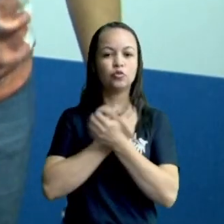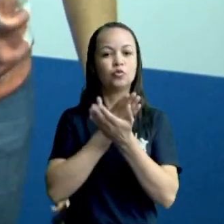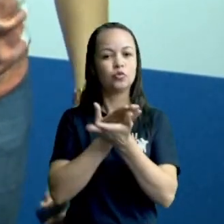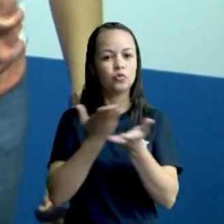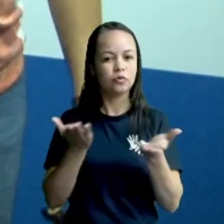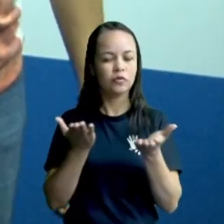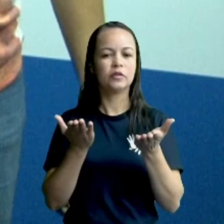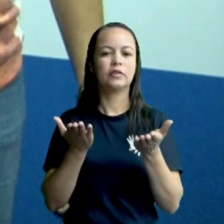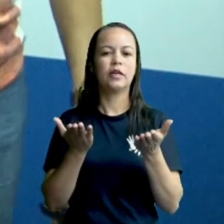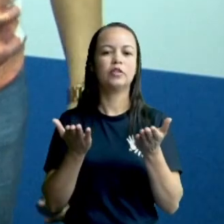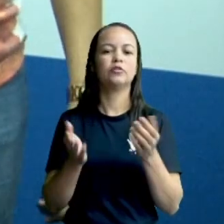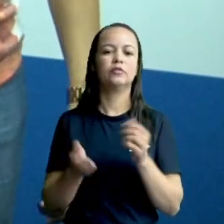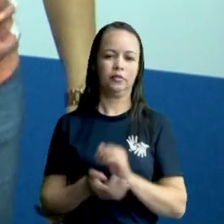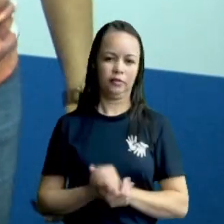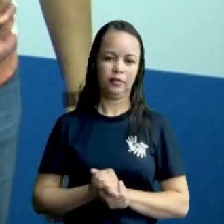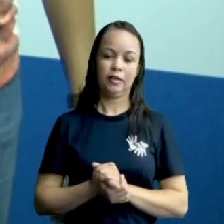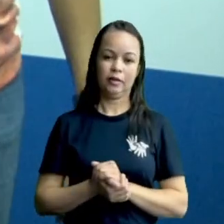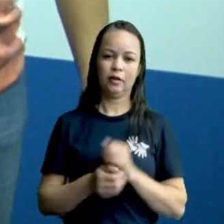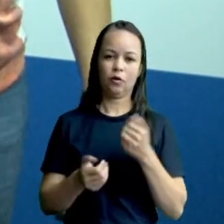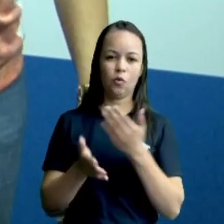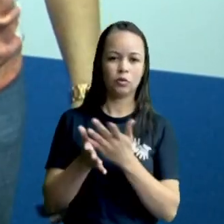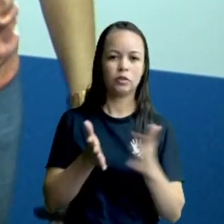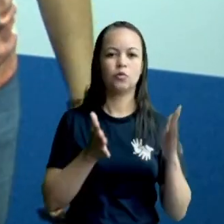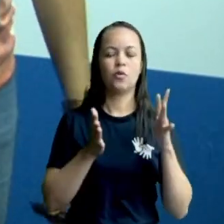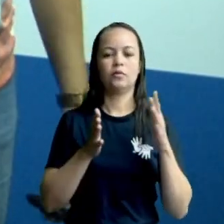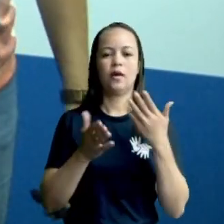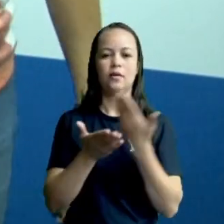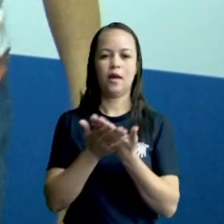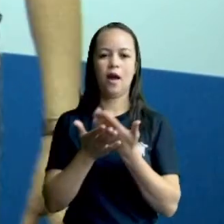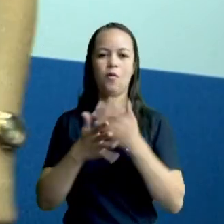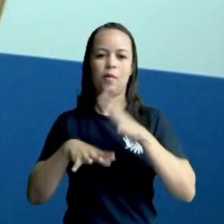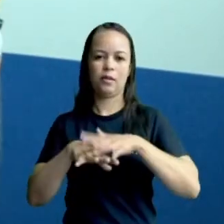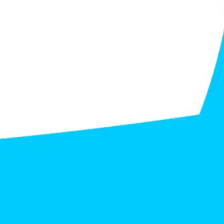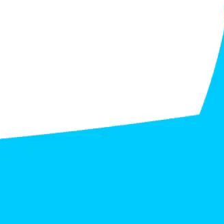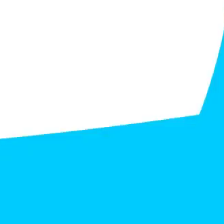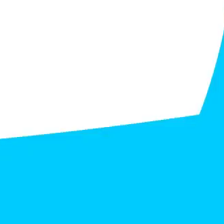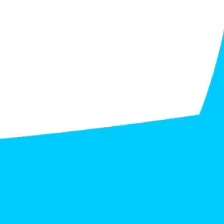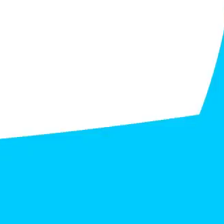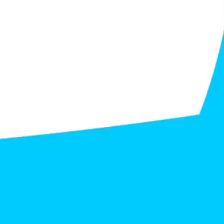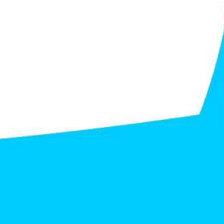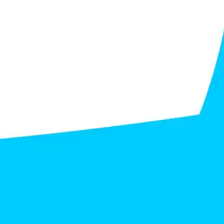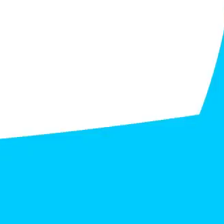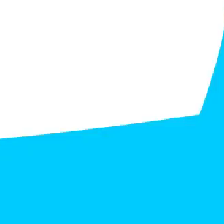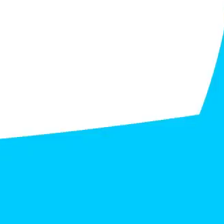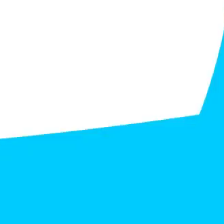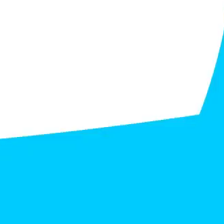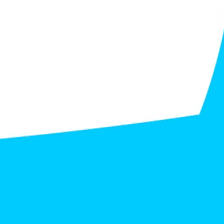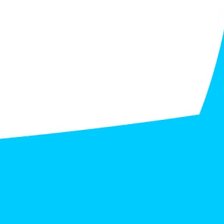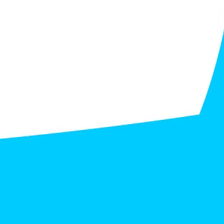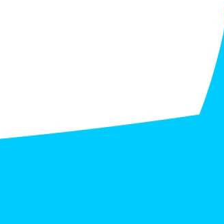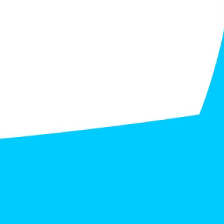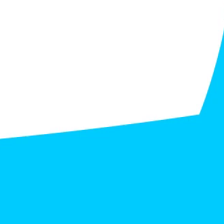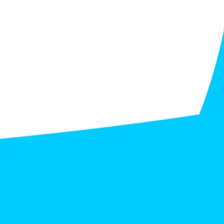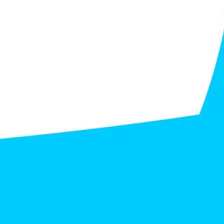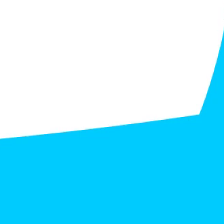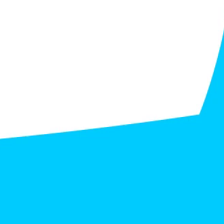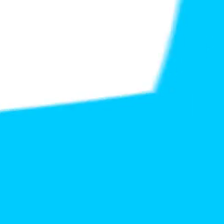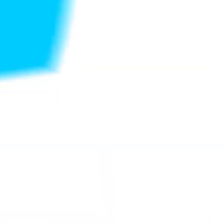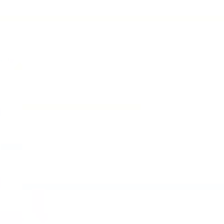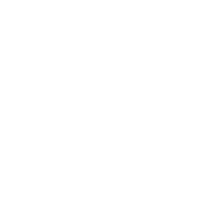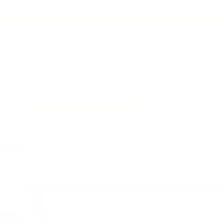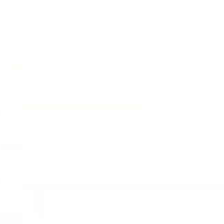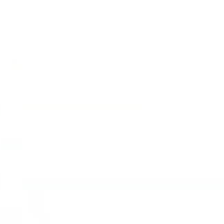gente dar continuidade às aulas de matemática. Até lá!